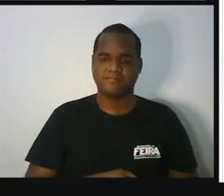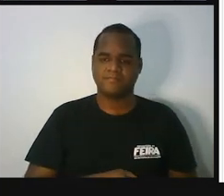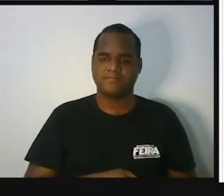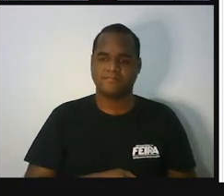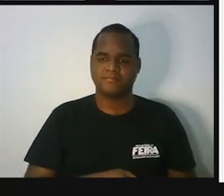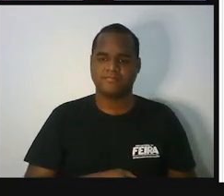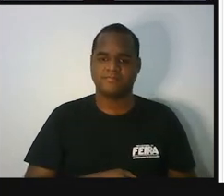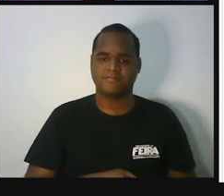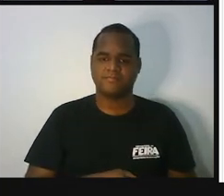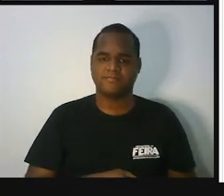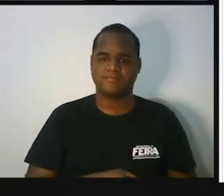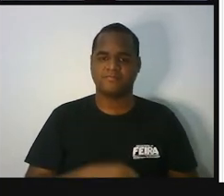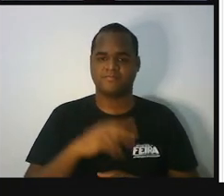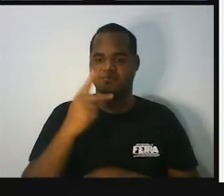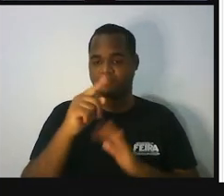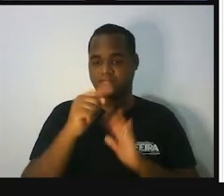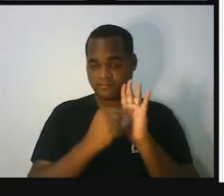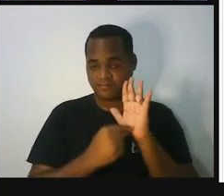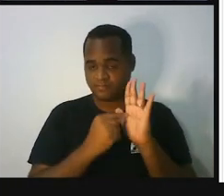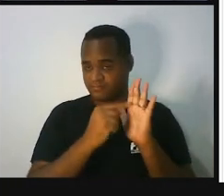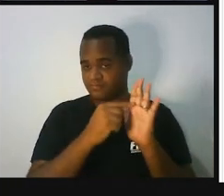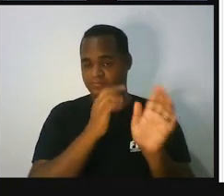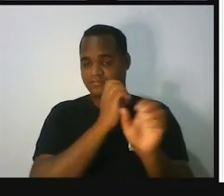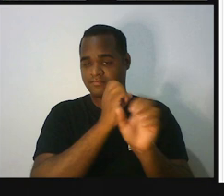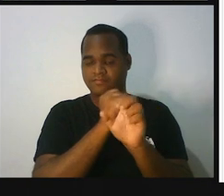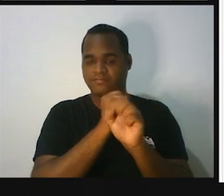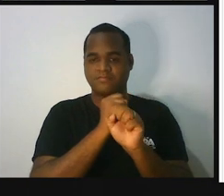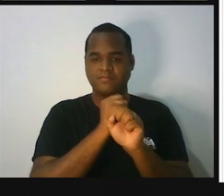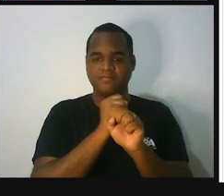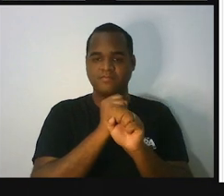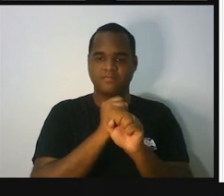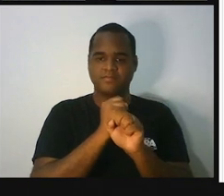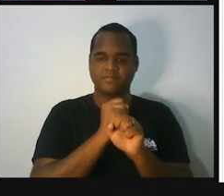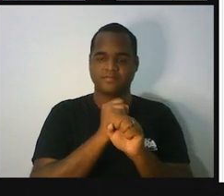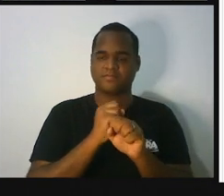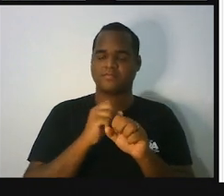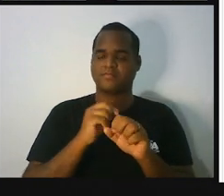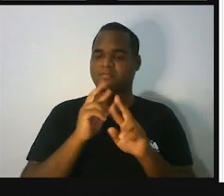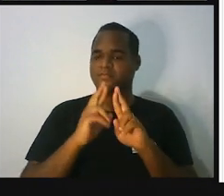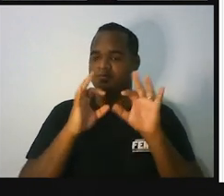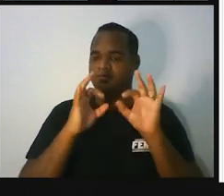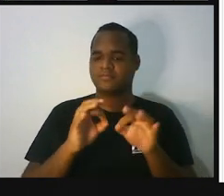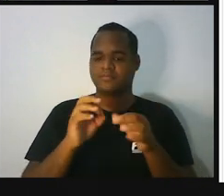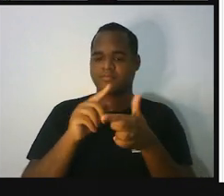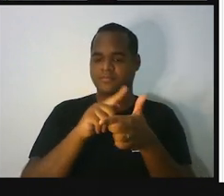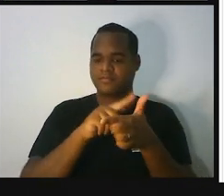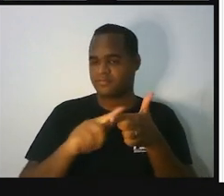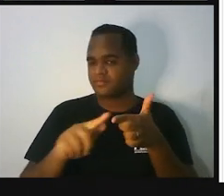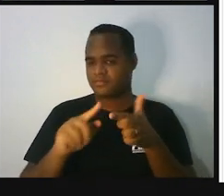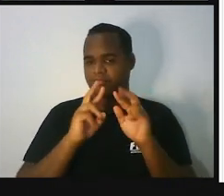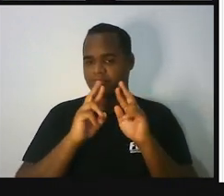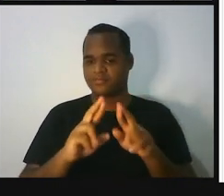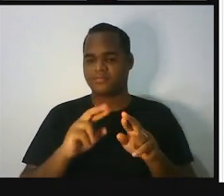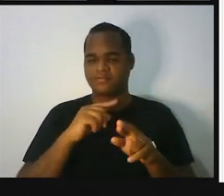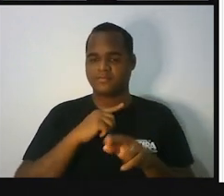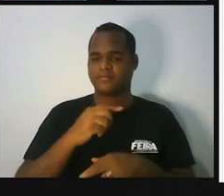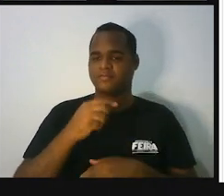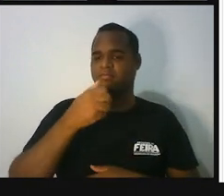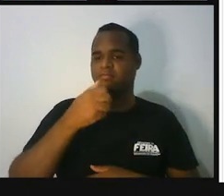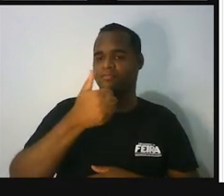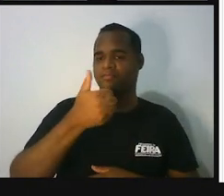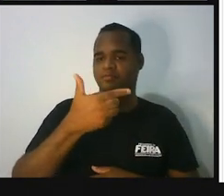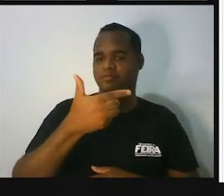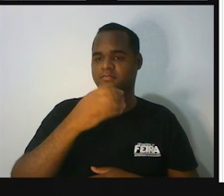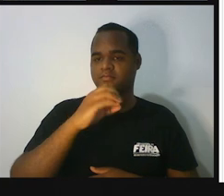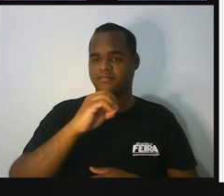Aí você usa uma calculadorazinha e vai ver que o resultado dessa divisão é